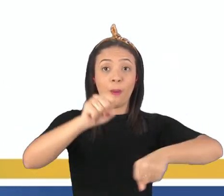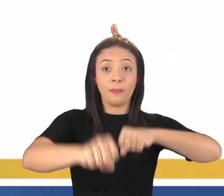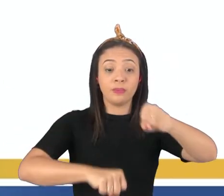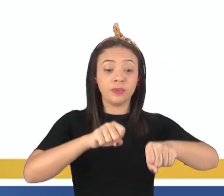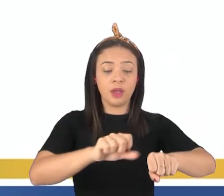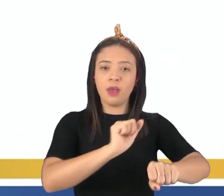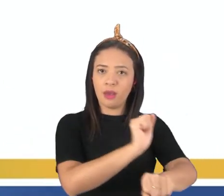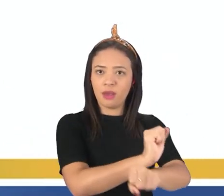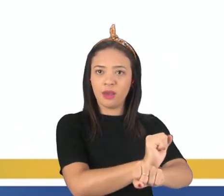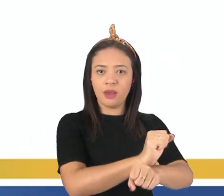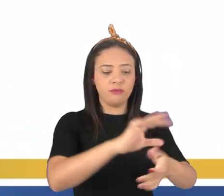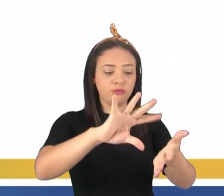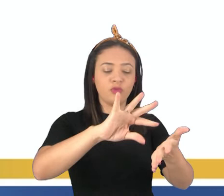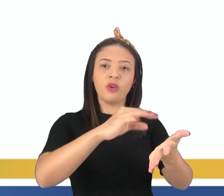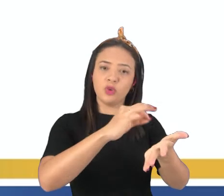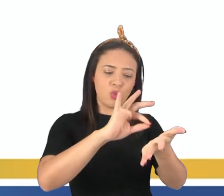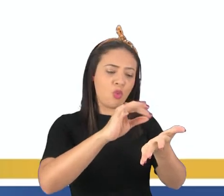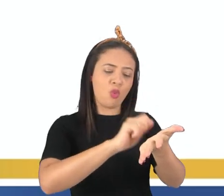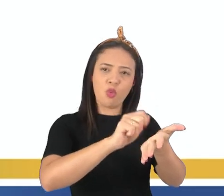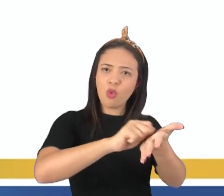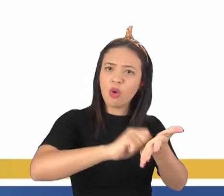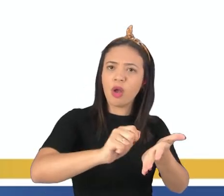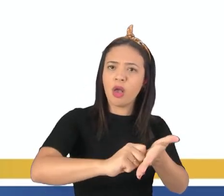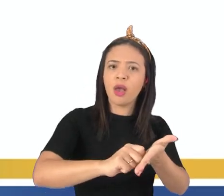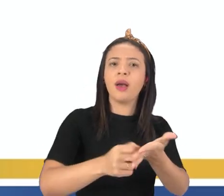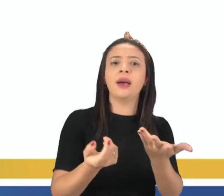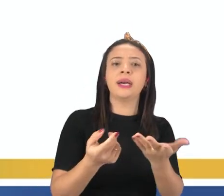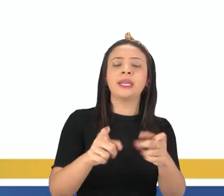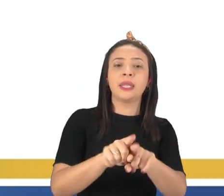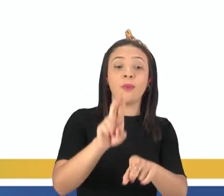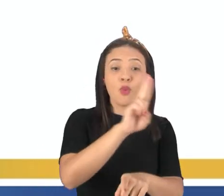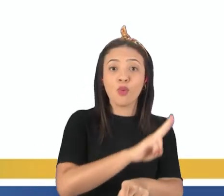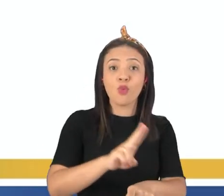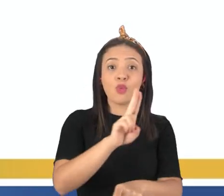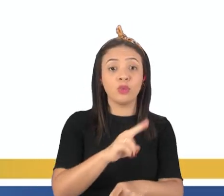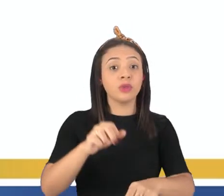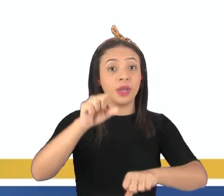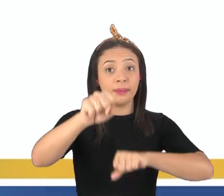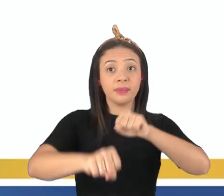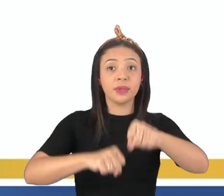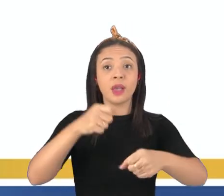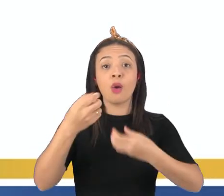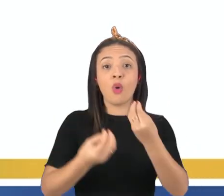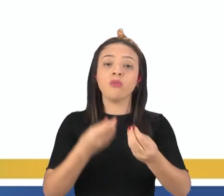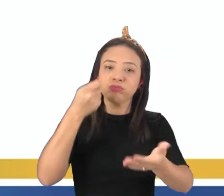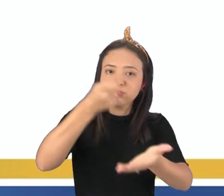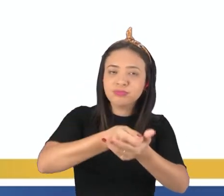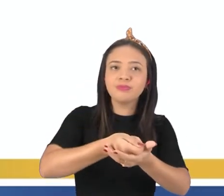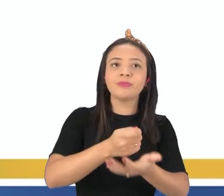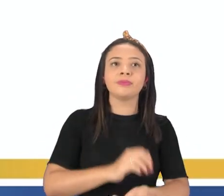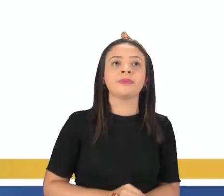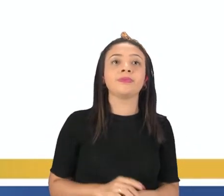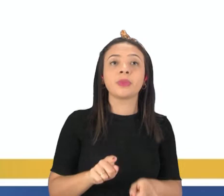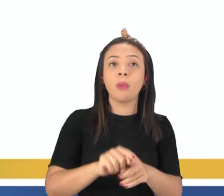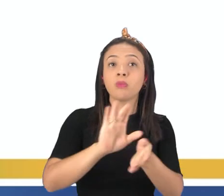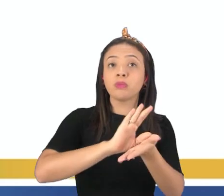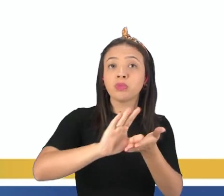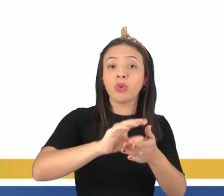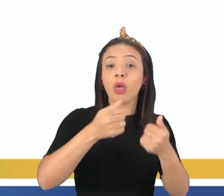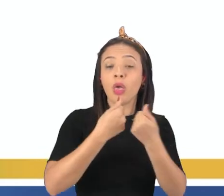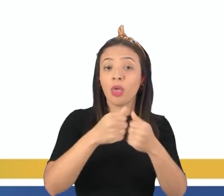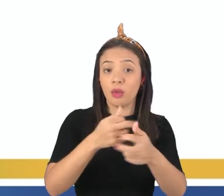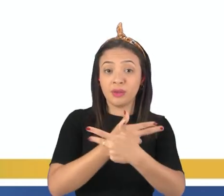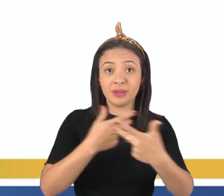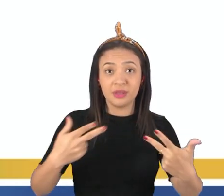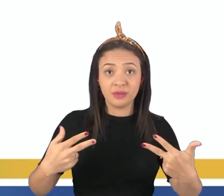faz um cadastro via online e usa aquela bicicleta pagando taxas, né? É uma alternativa interessante. Investimento em transporte